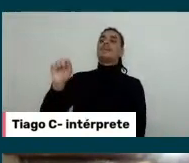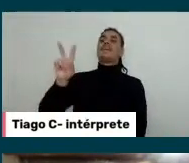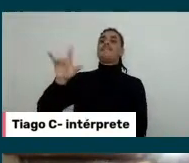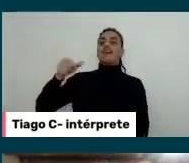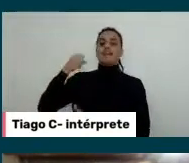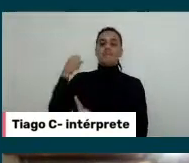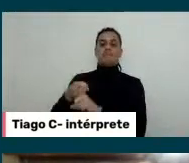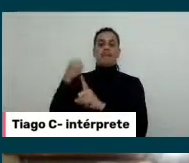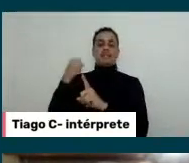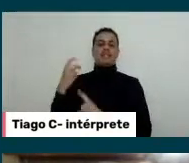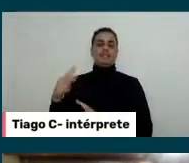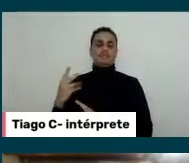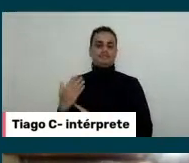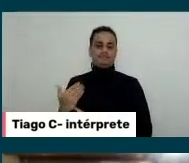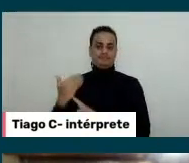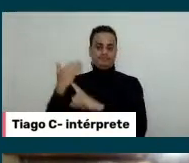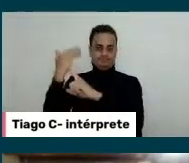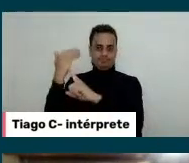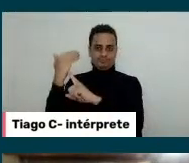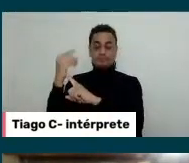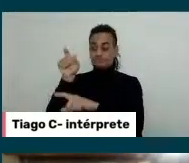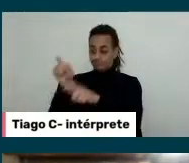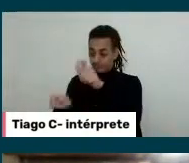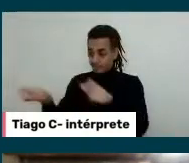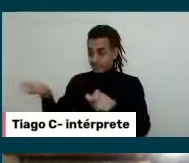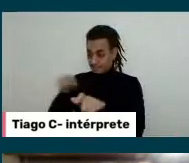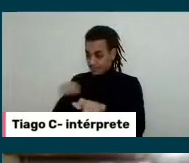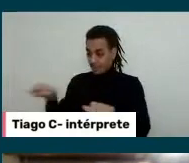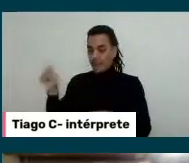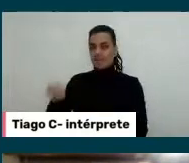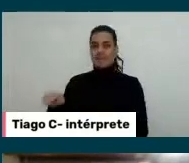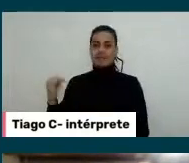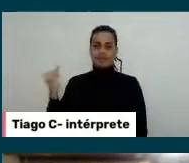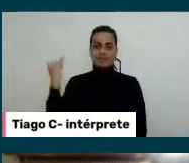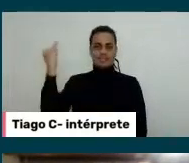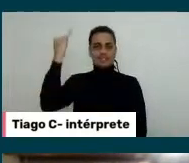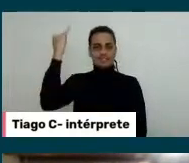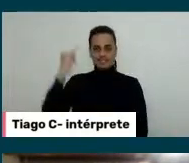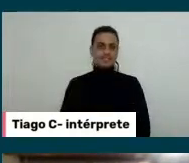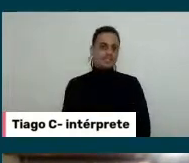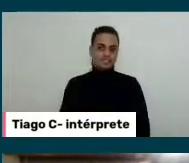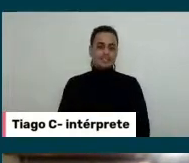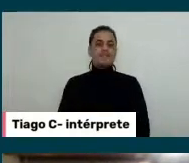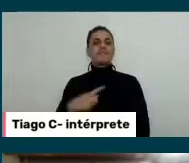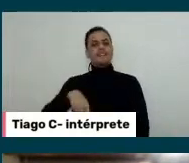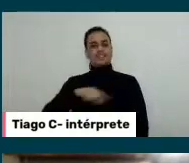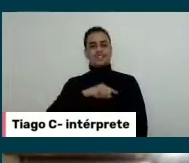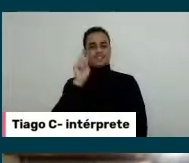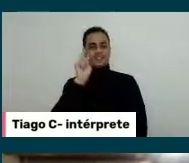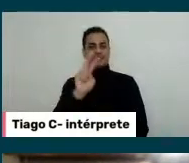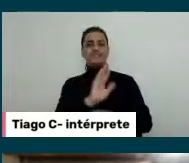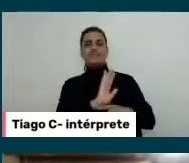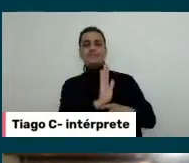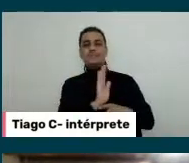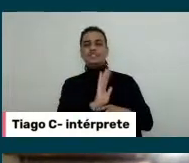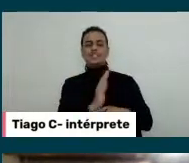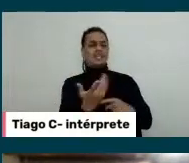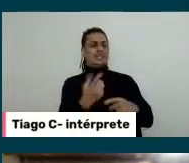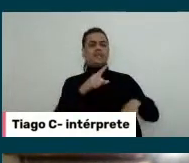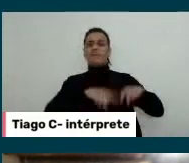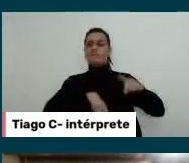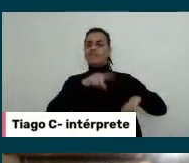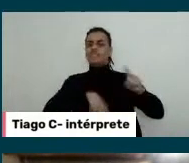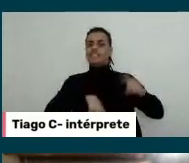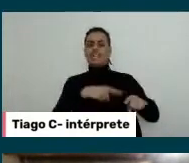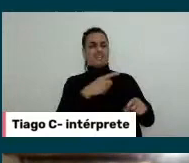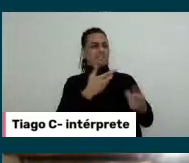pela tecnologia, elas importam nisso tudo. Nós vimos aí nesse vídeo desde objetos mecânicos,